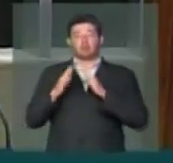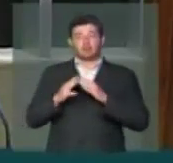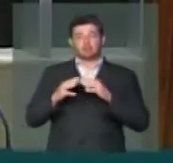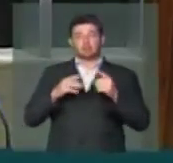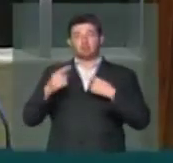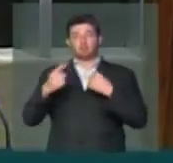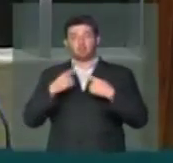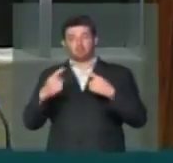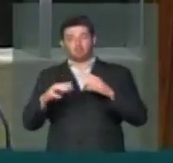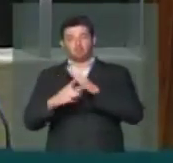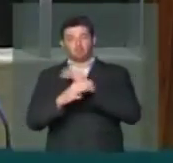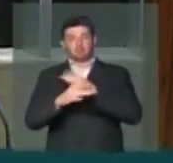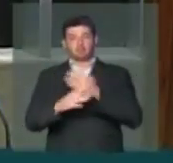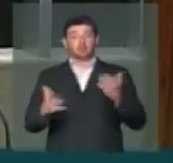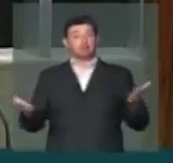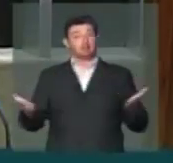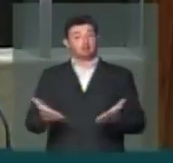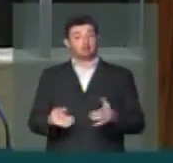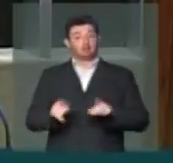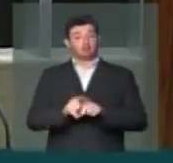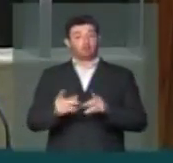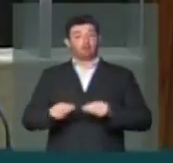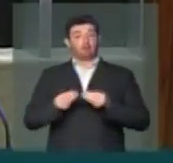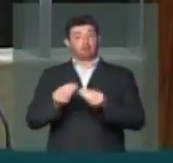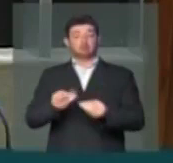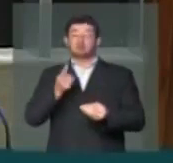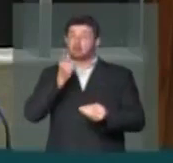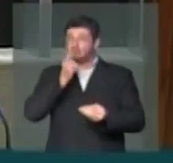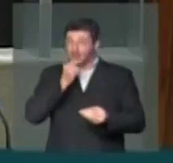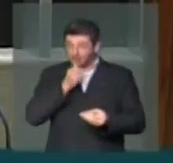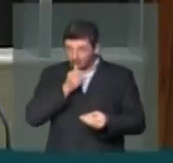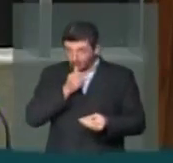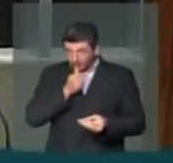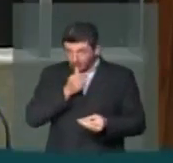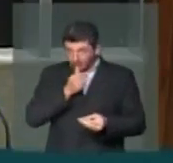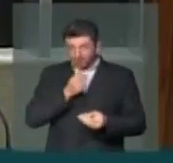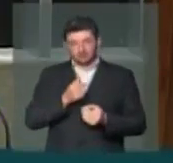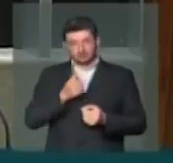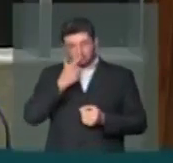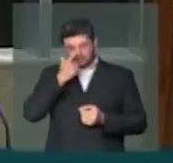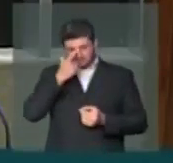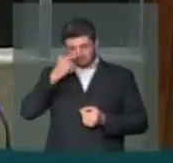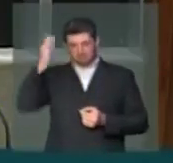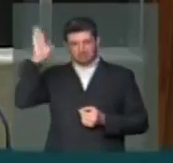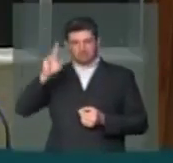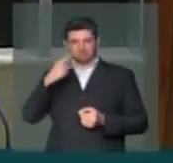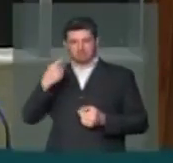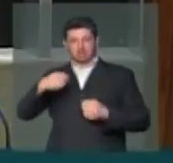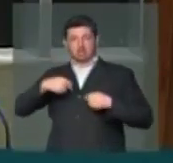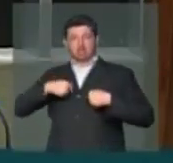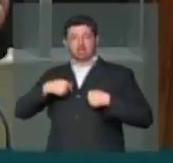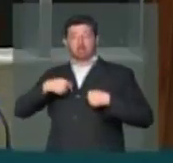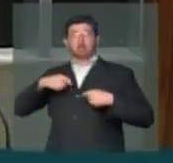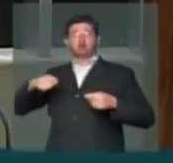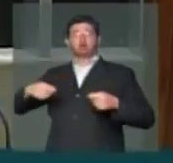e agora oferta de água. O Brasil, que se jactava de ter